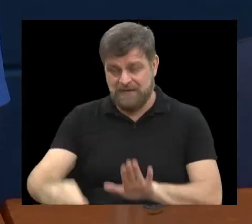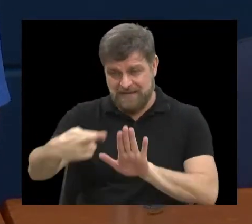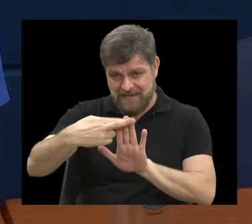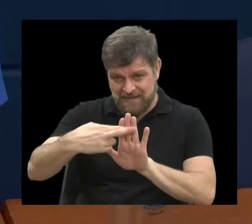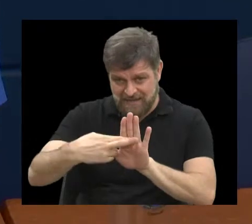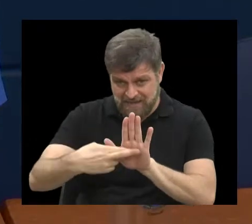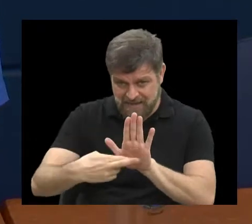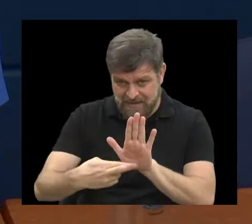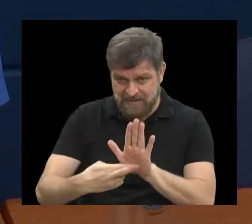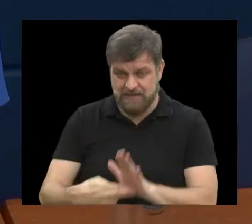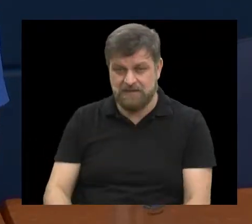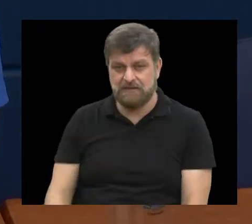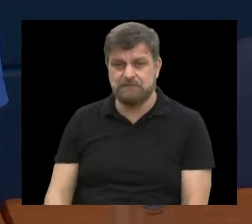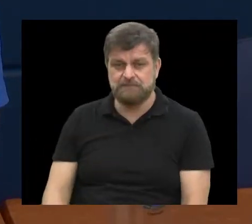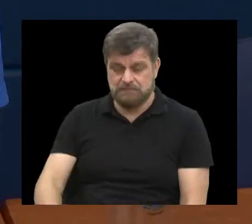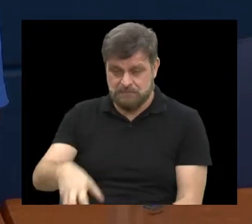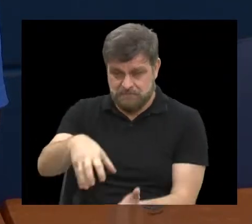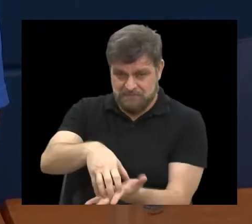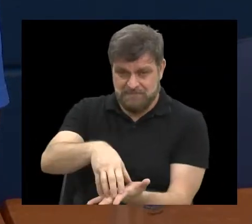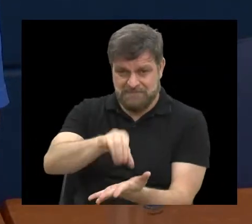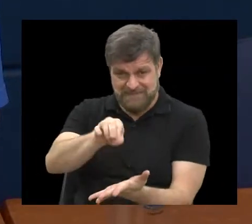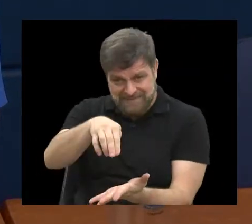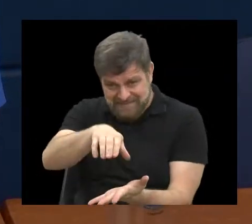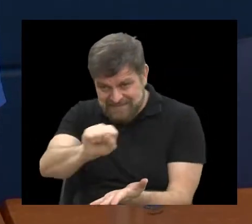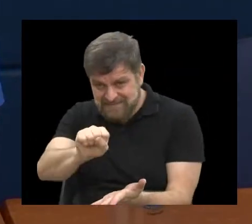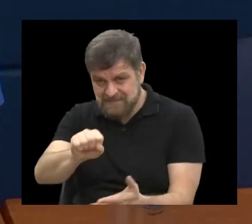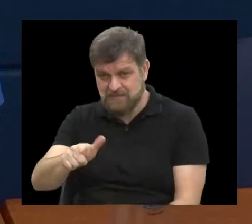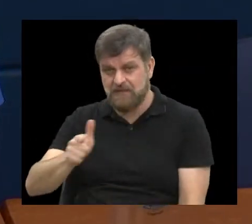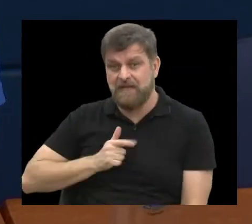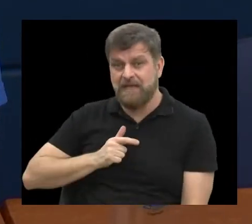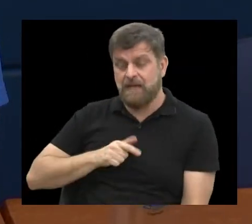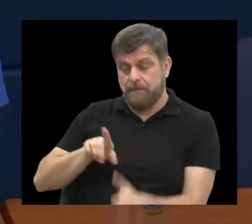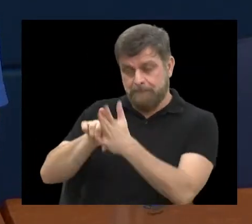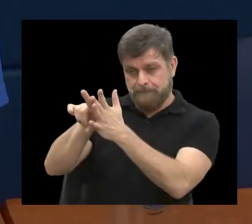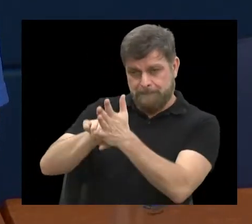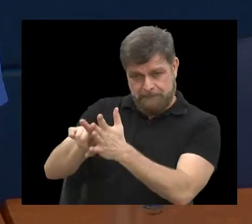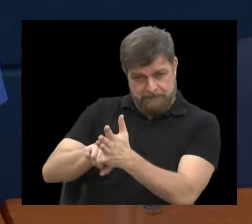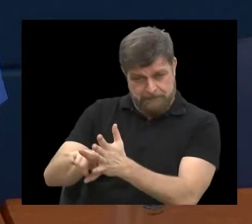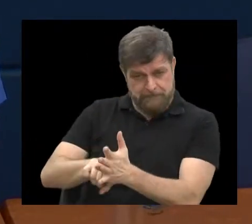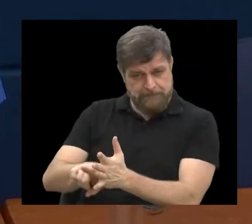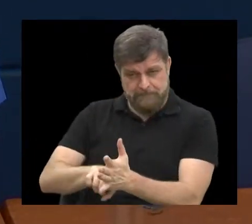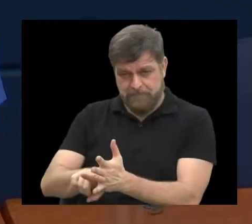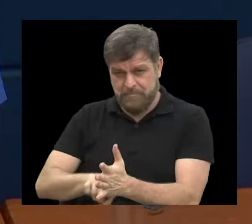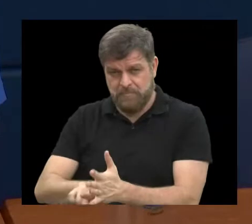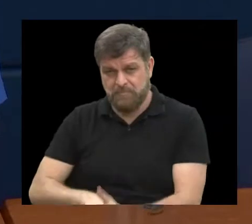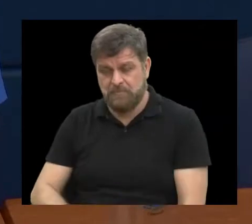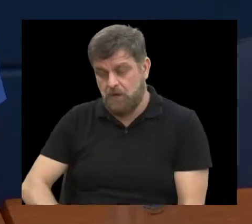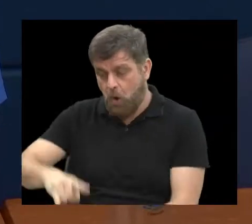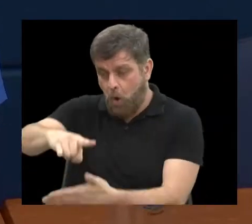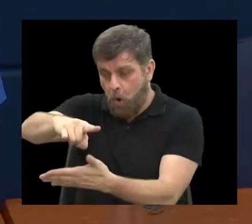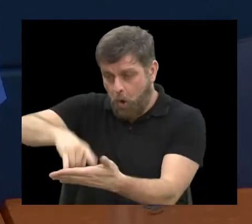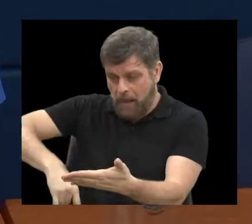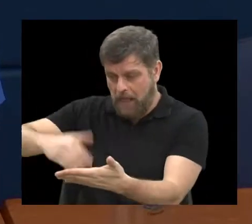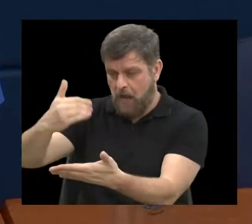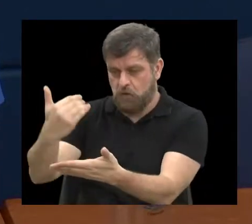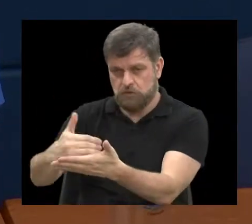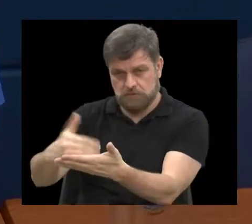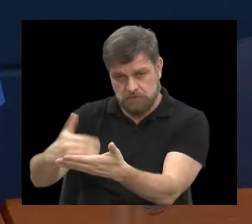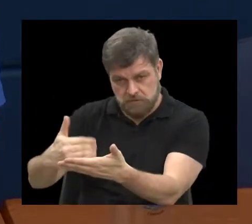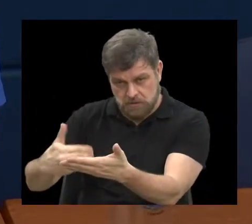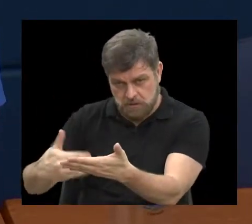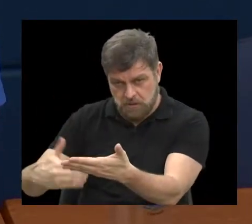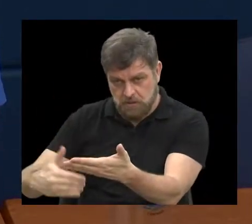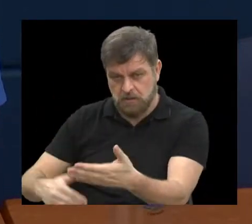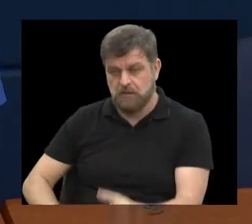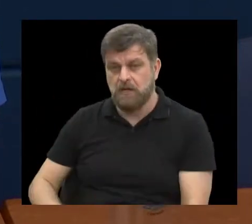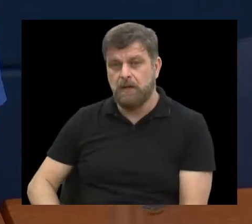da Previdência, que é o que vale como perícia, né? A gente não tem o laudo, tem que levar o laudo e